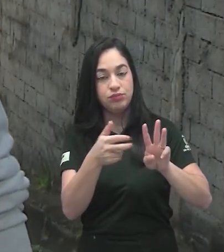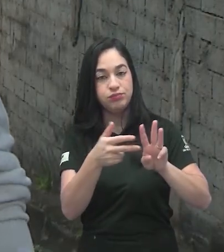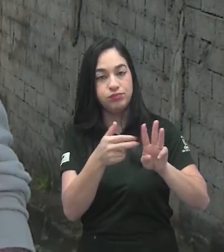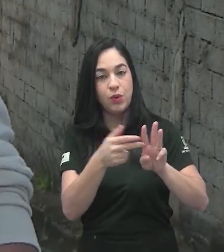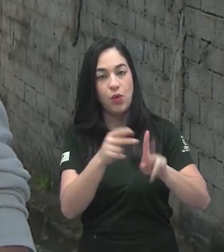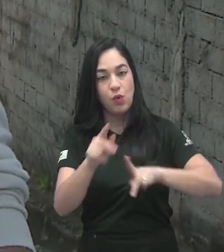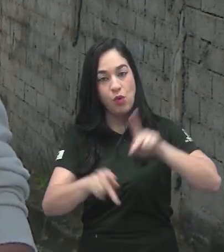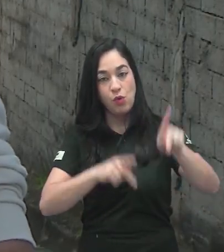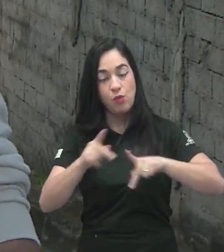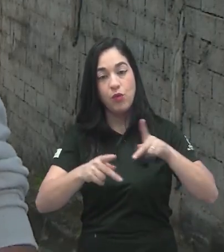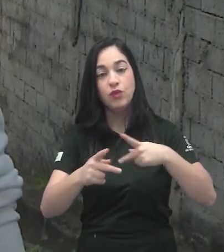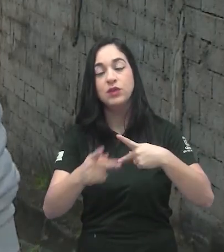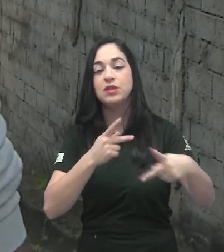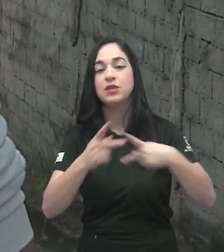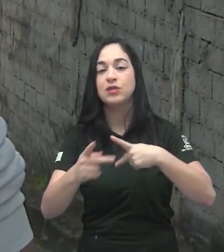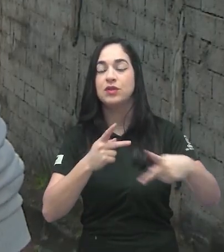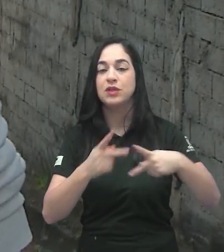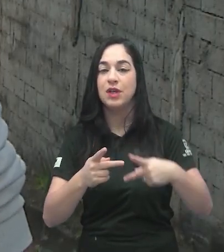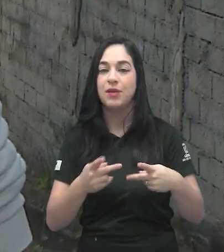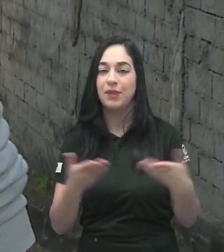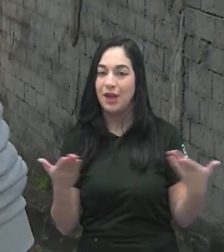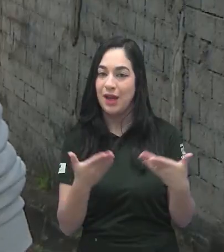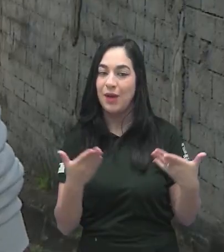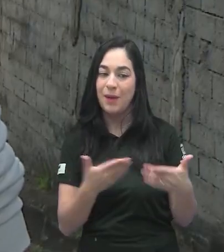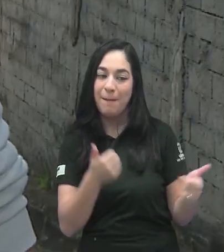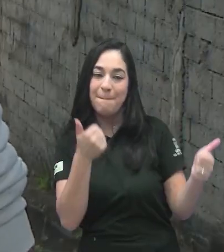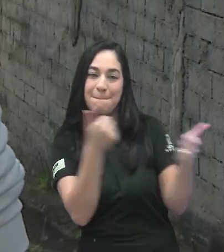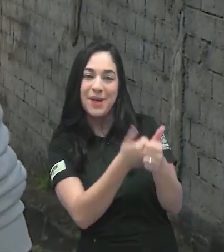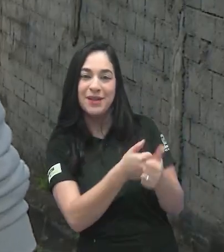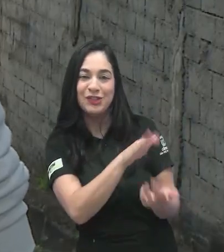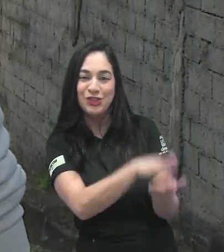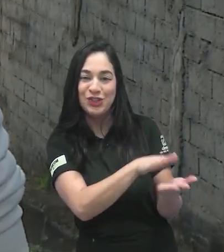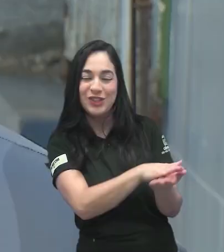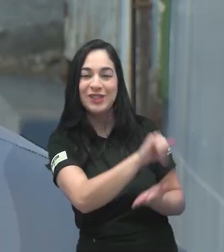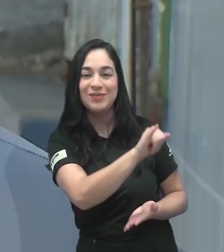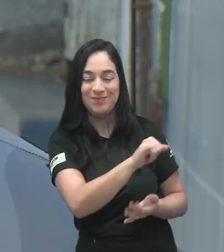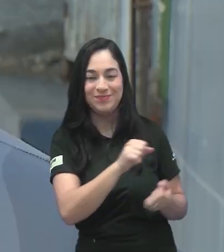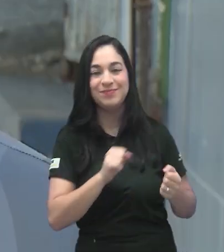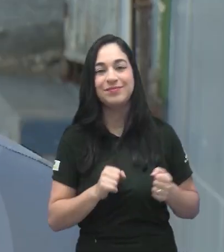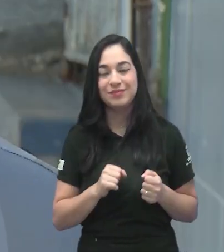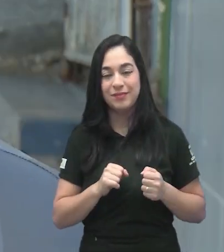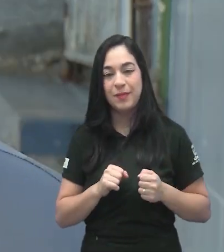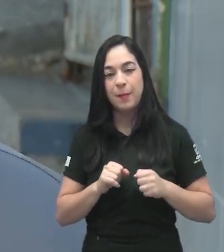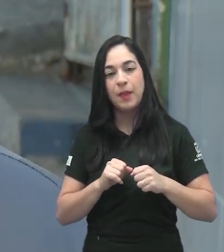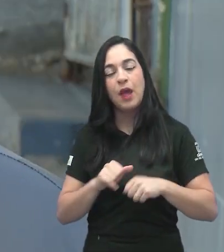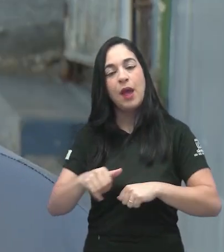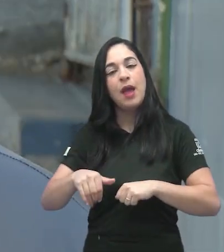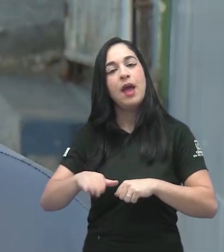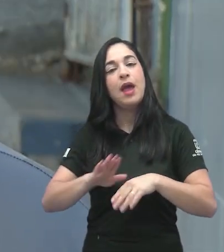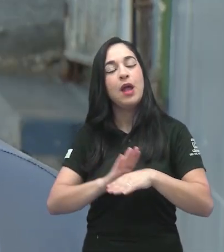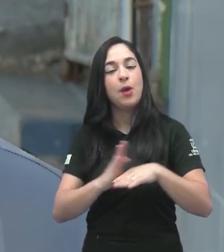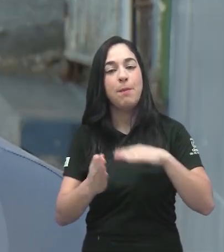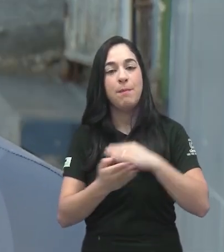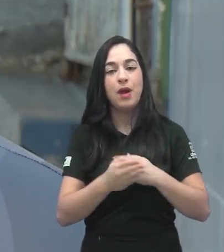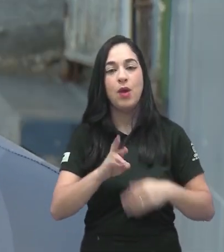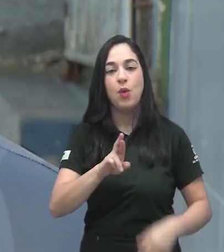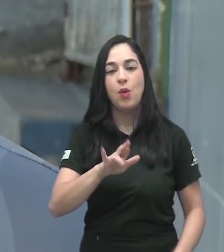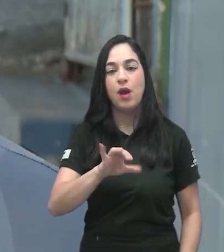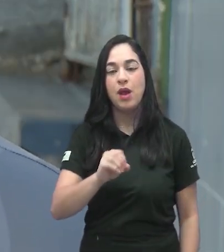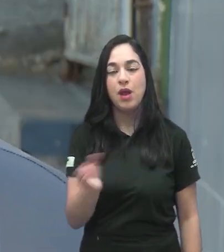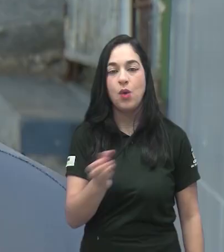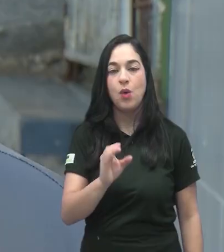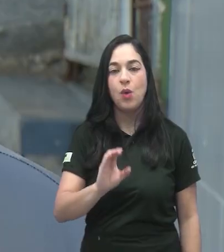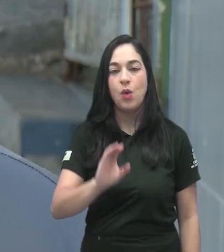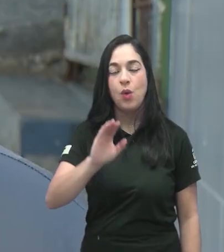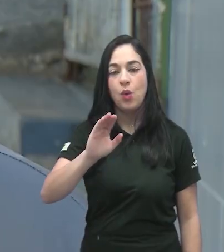José. Hoje, o berço histórico virou o limite de Jacareí. Ainda no Rio Comprido, conversamos com